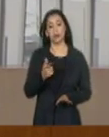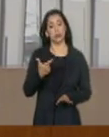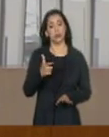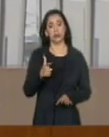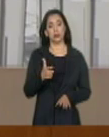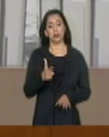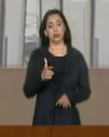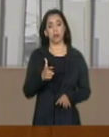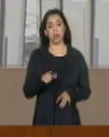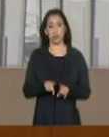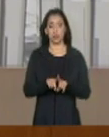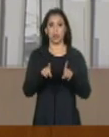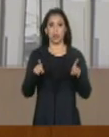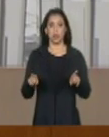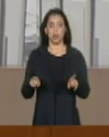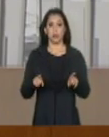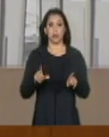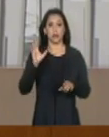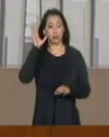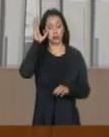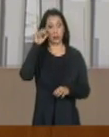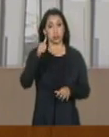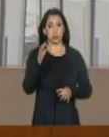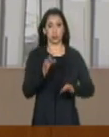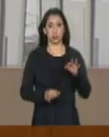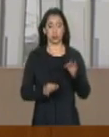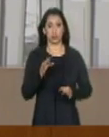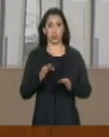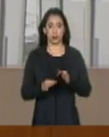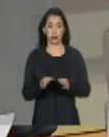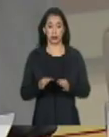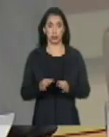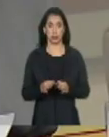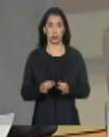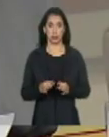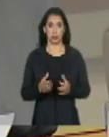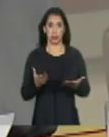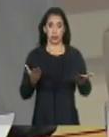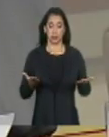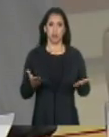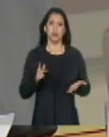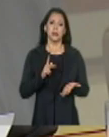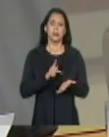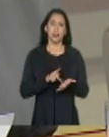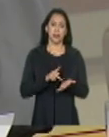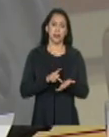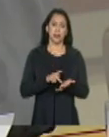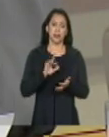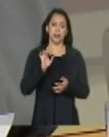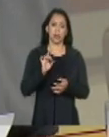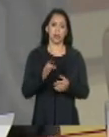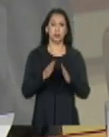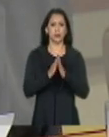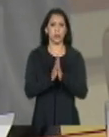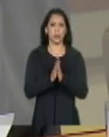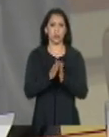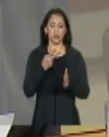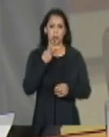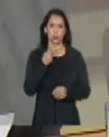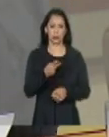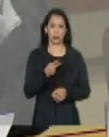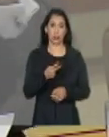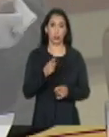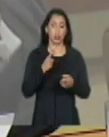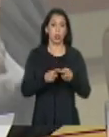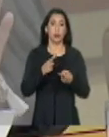não houve, mas decisão colegiada. Ou isso aqui não é um colegiado? Mas, na verdade, só para decisão ser, colegiada. Senhor presidente, porque aqui não é possível